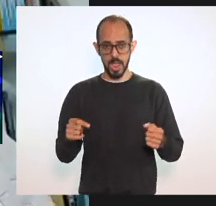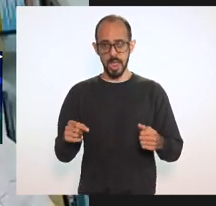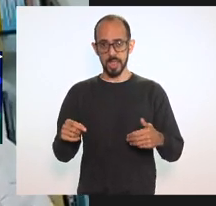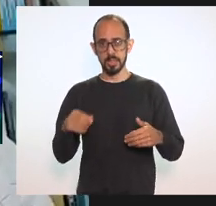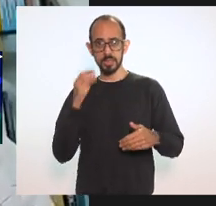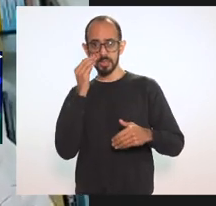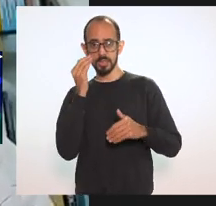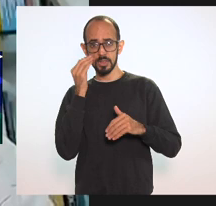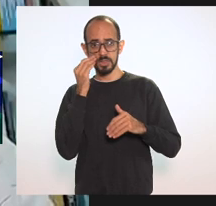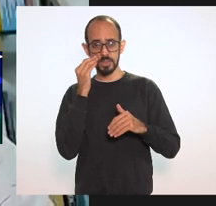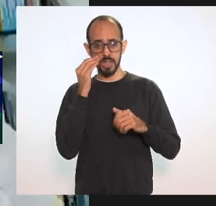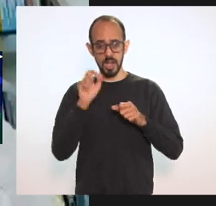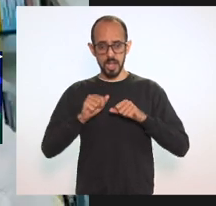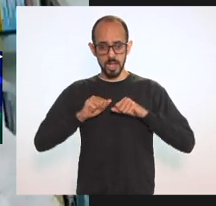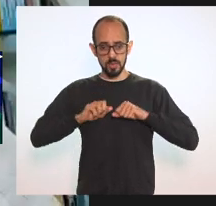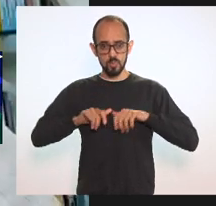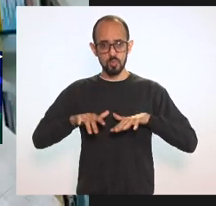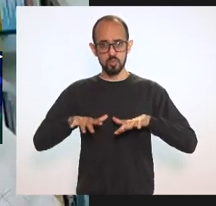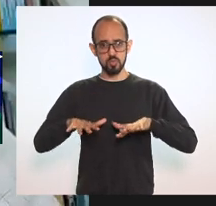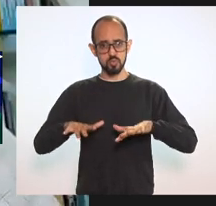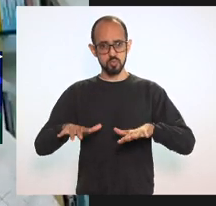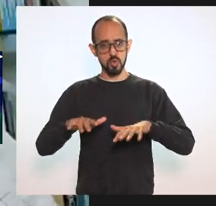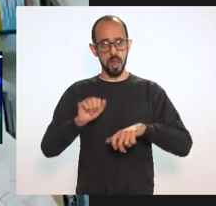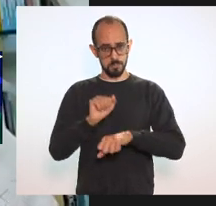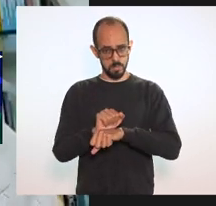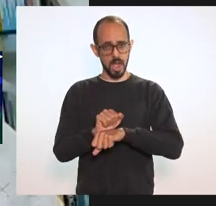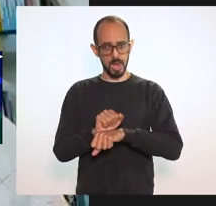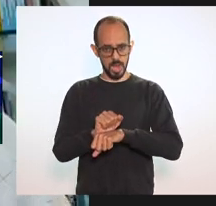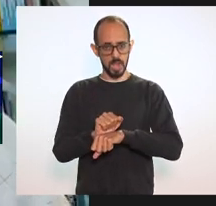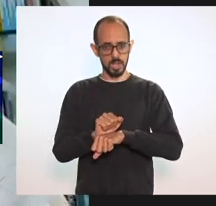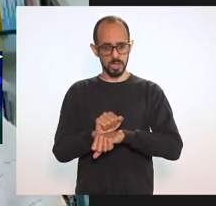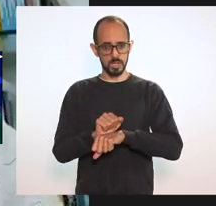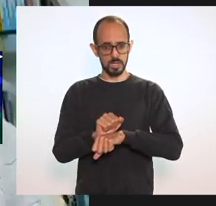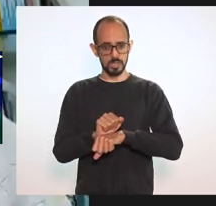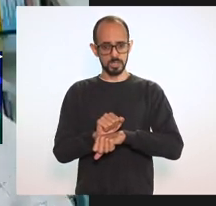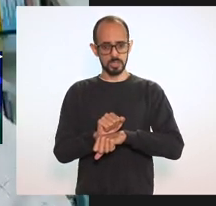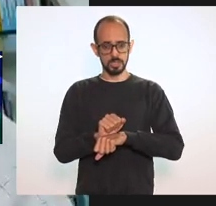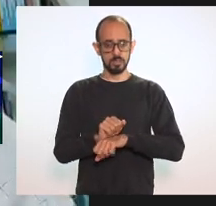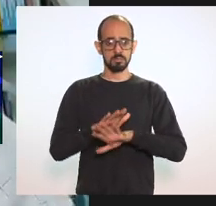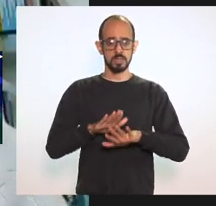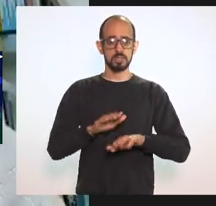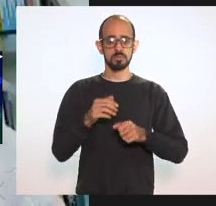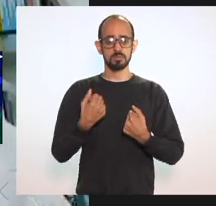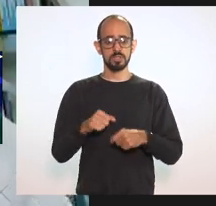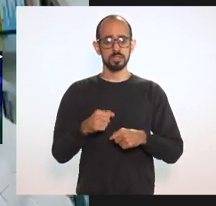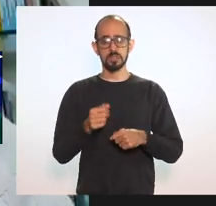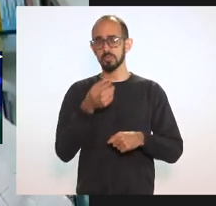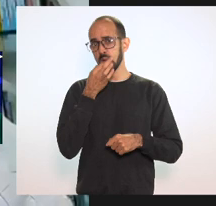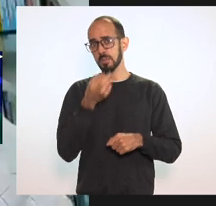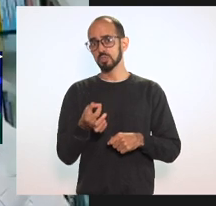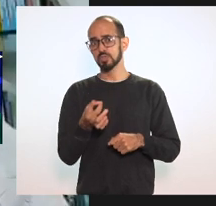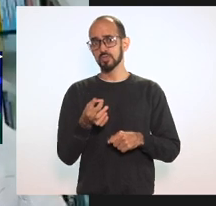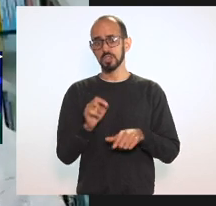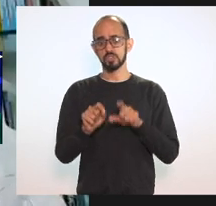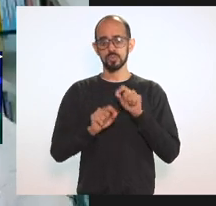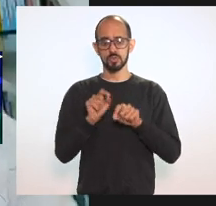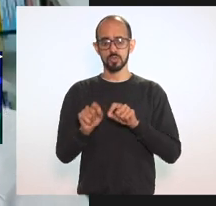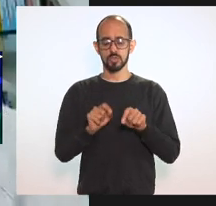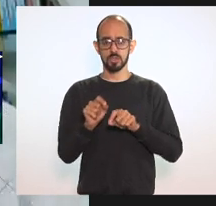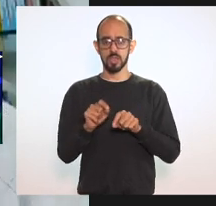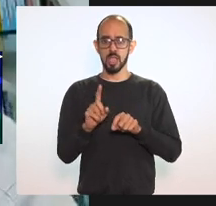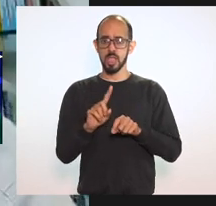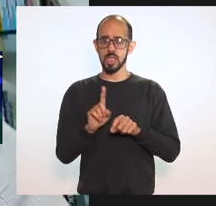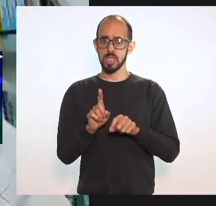tentar impedir a aceleração da infecção por convite com a razoável justificativa de não coloxar